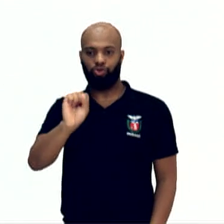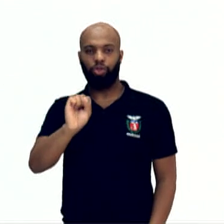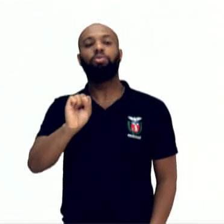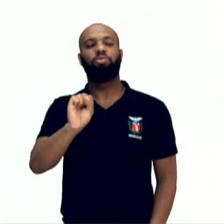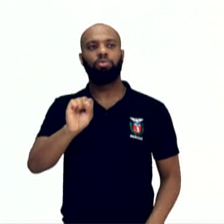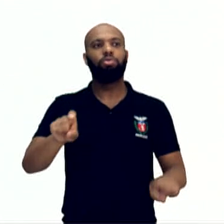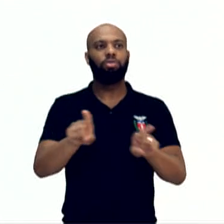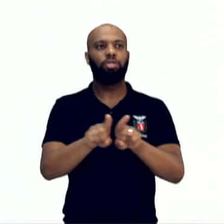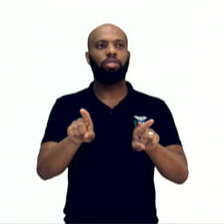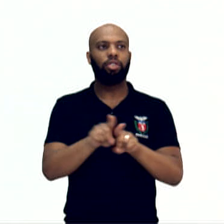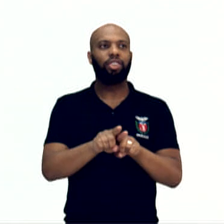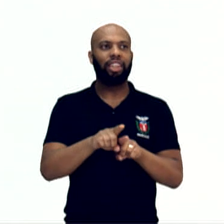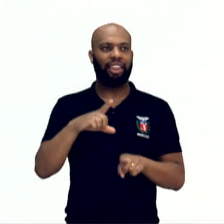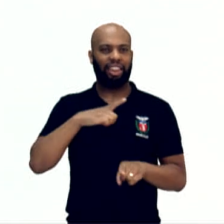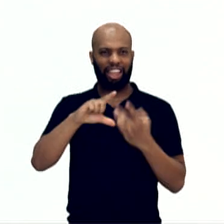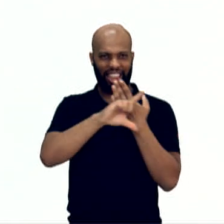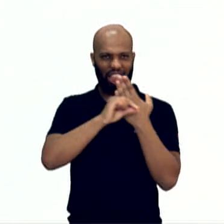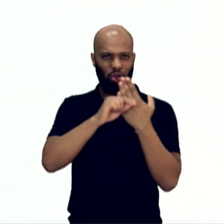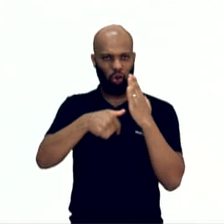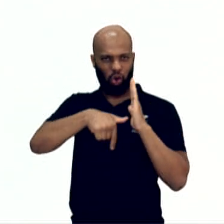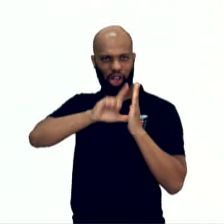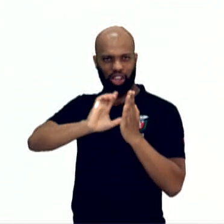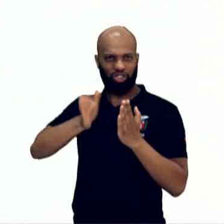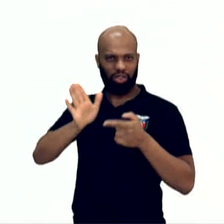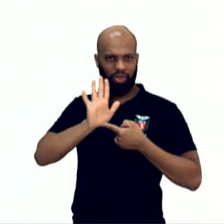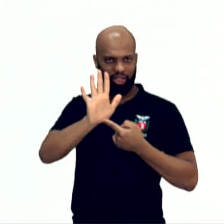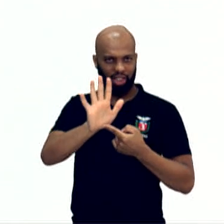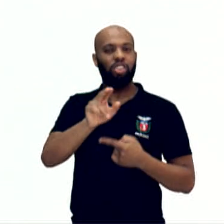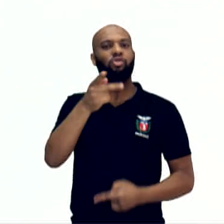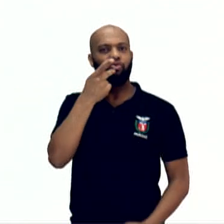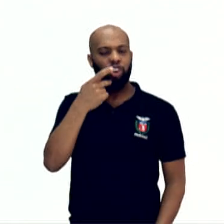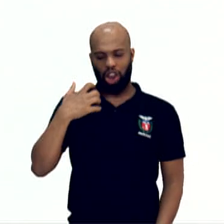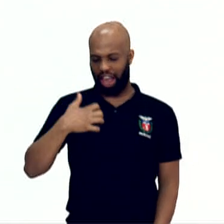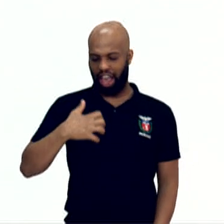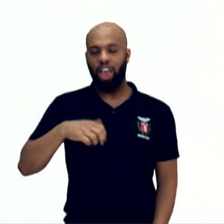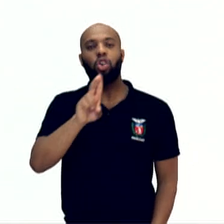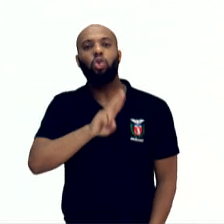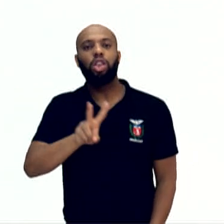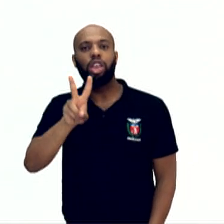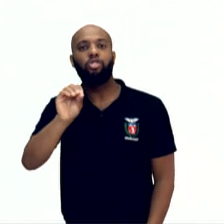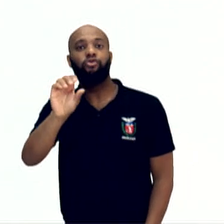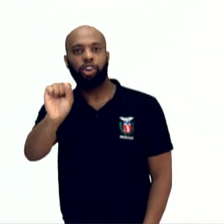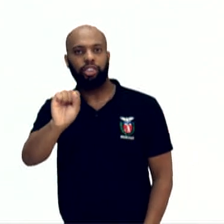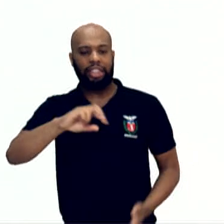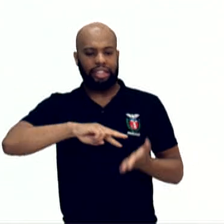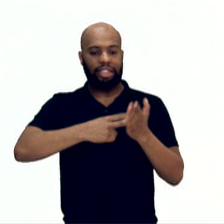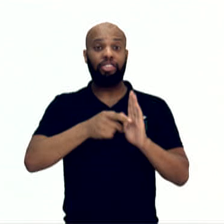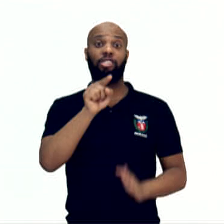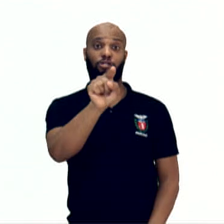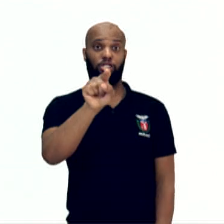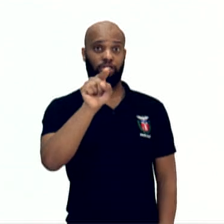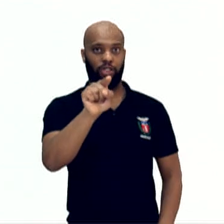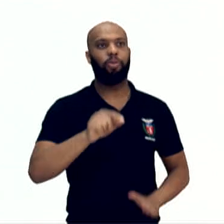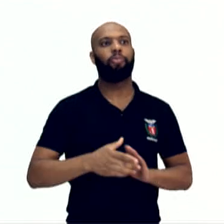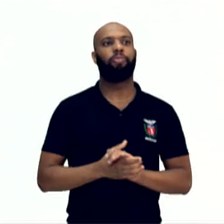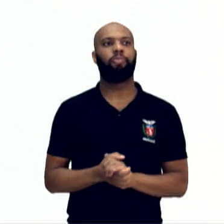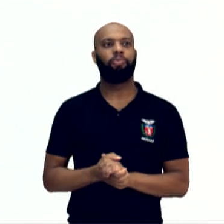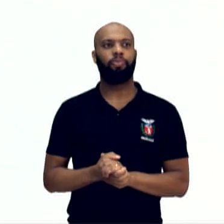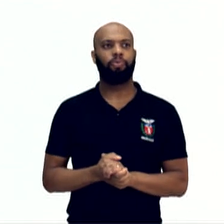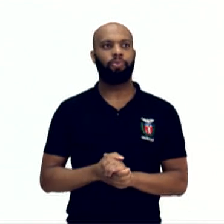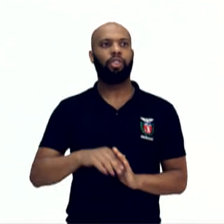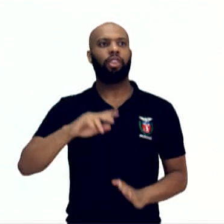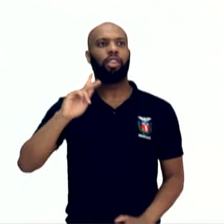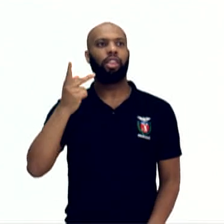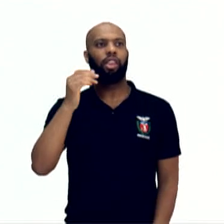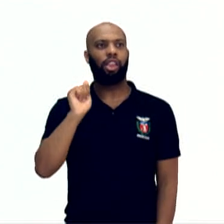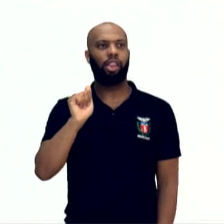próprio Ernesto Sábato falando que os argentinos usam o vos, ok? Equivale ao nosso você. A recorrido, aqui é